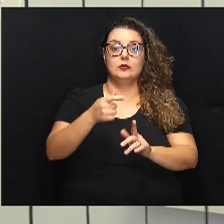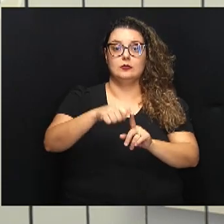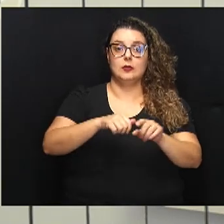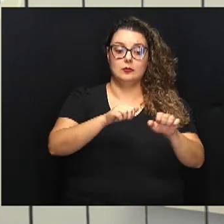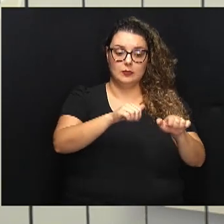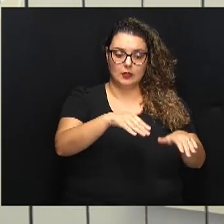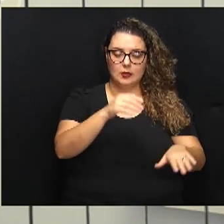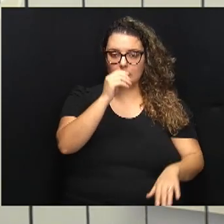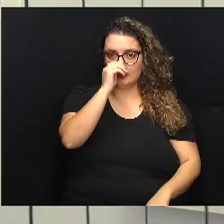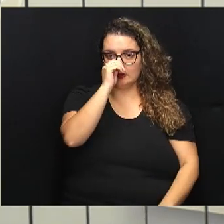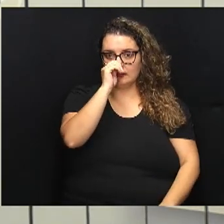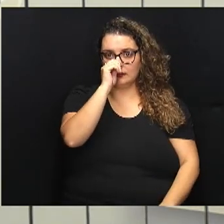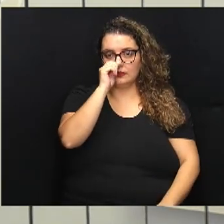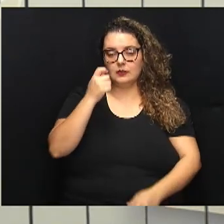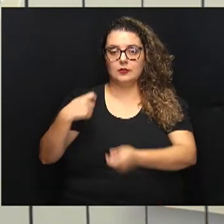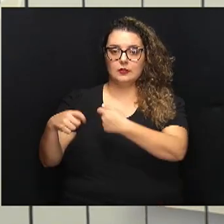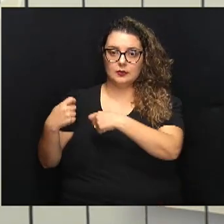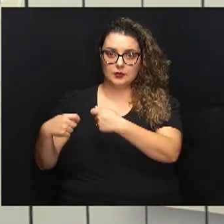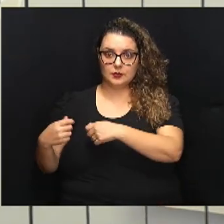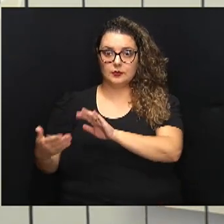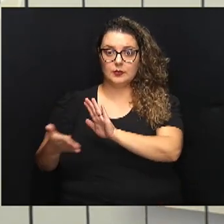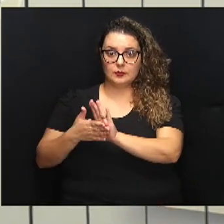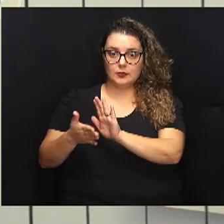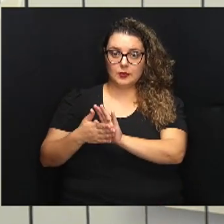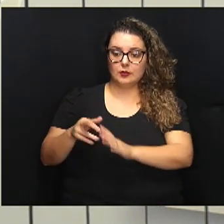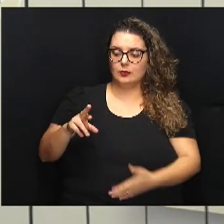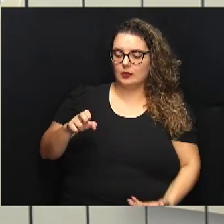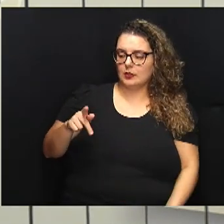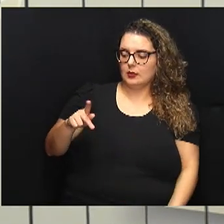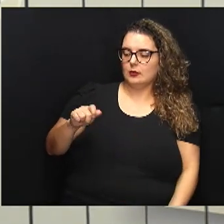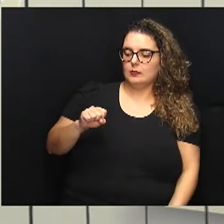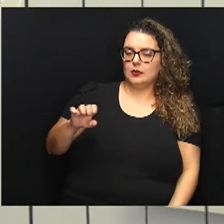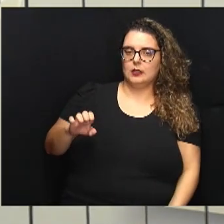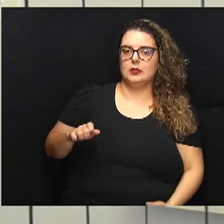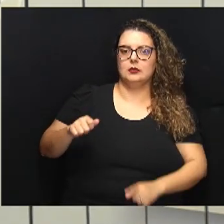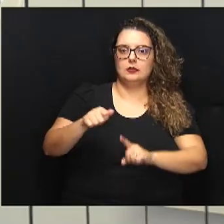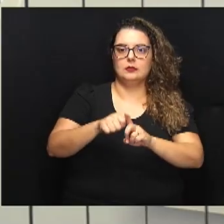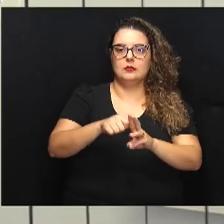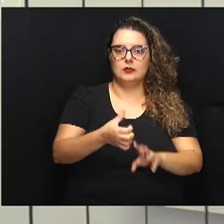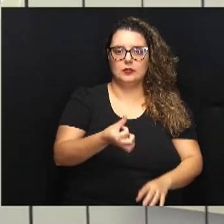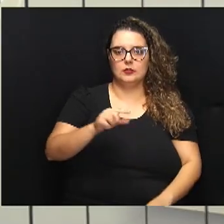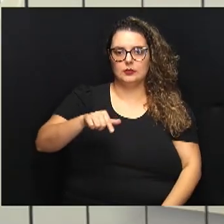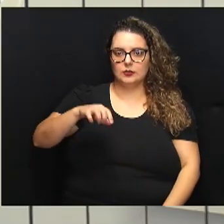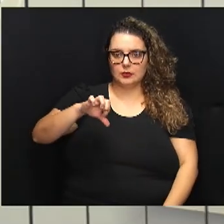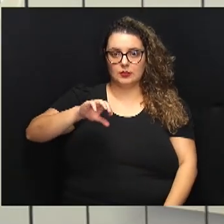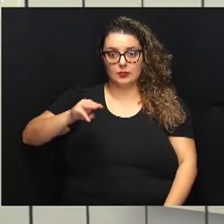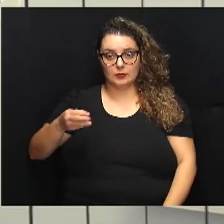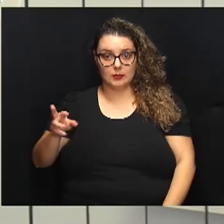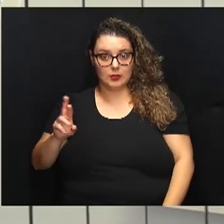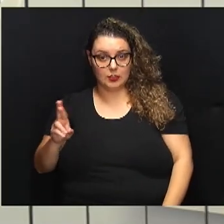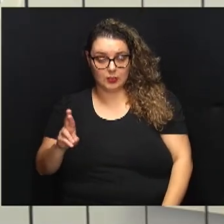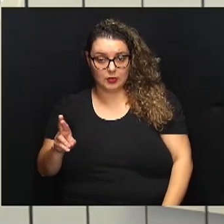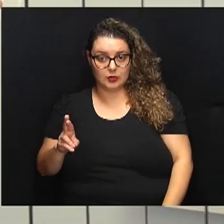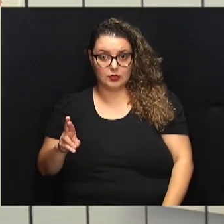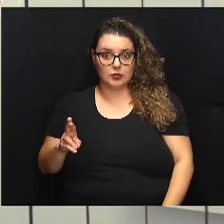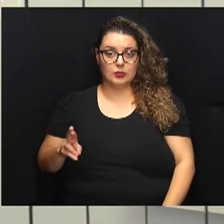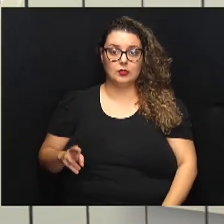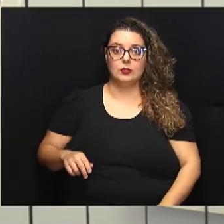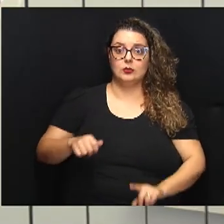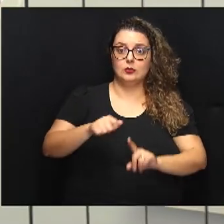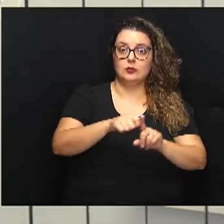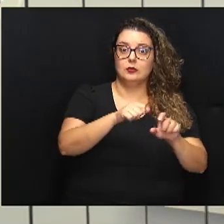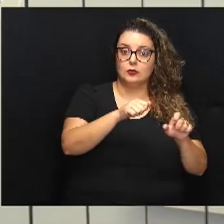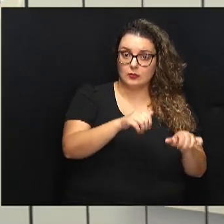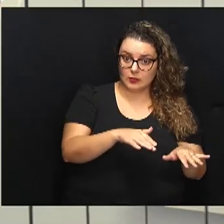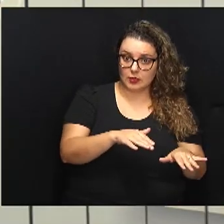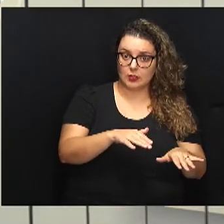setembro. A administração ela propôs um repasse mensal de 6,9 milhões de reais a partir de setembro e